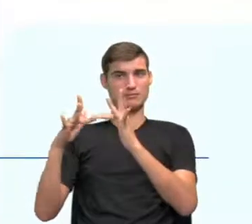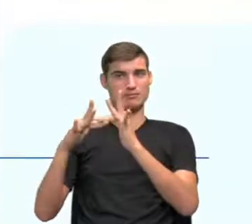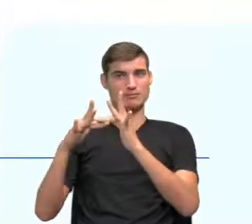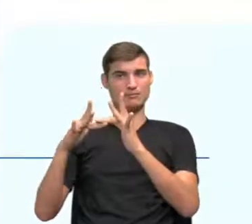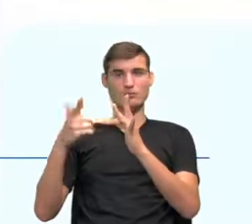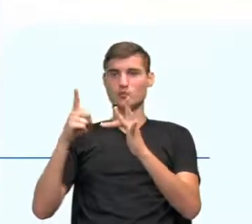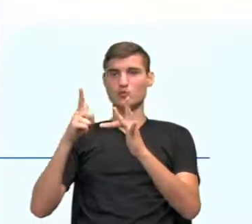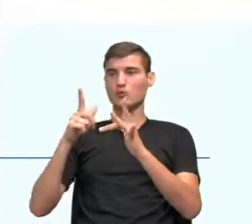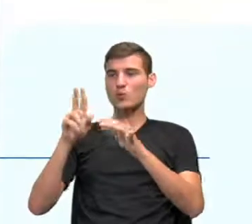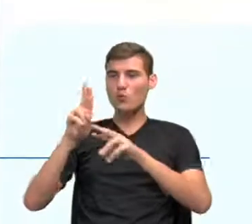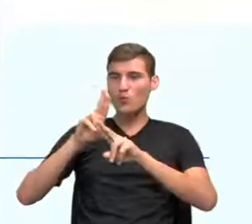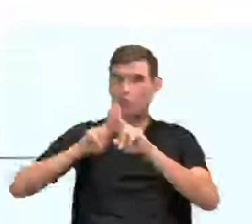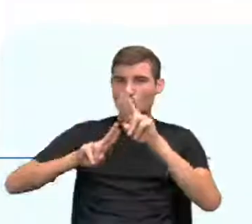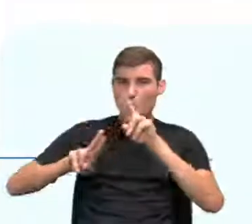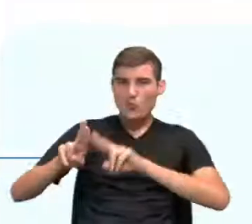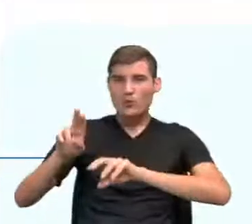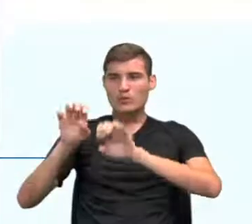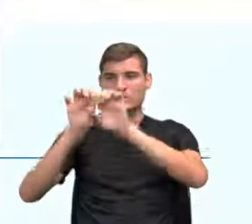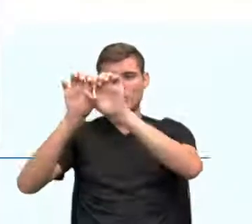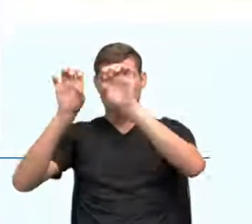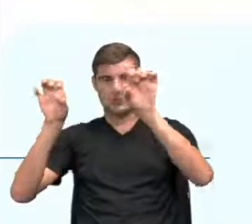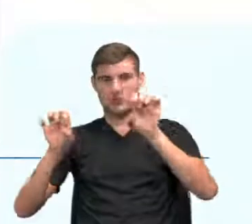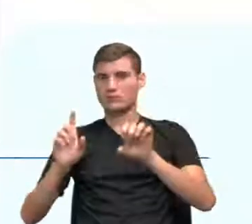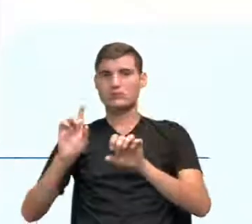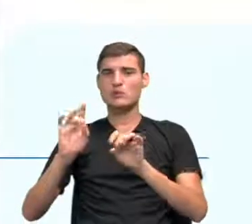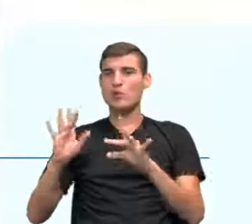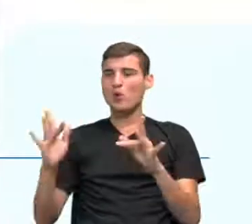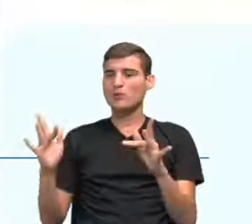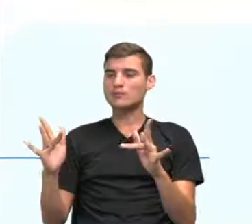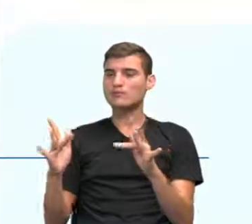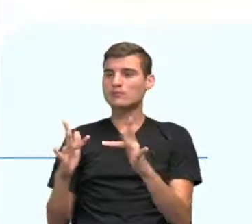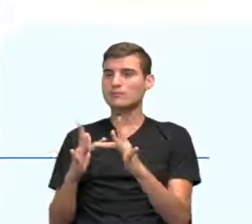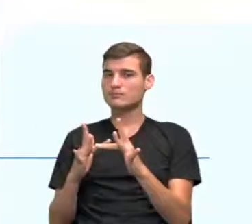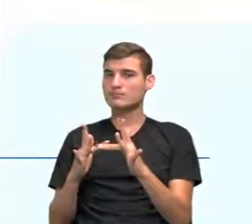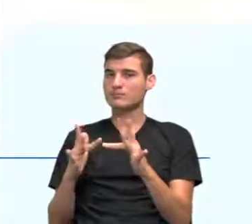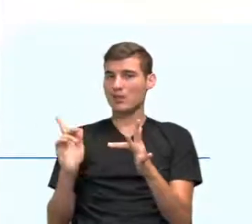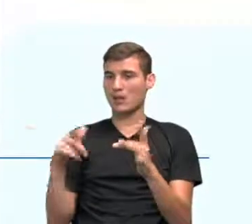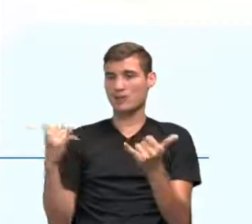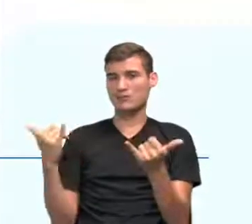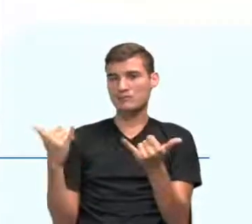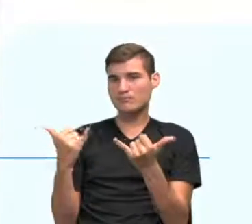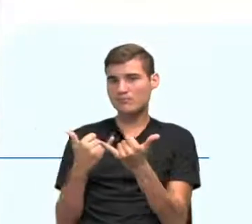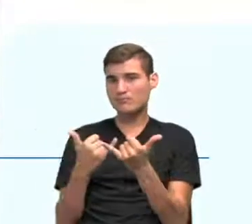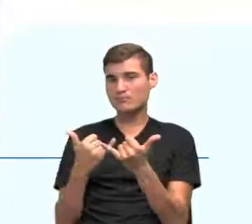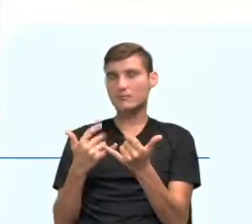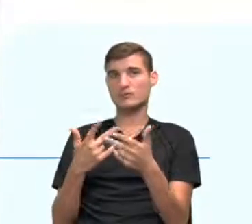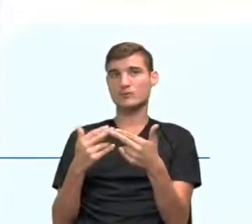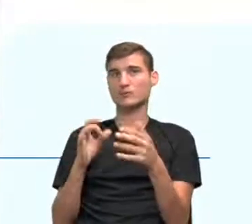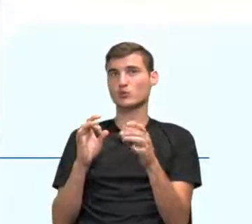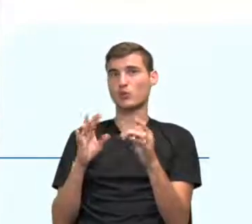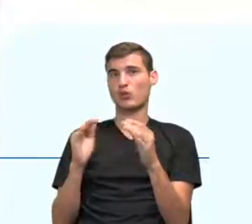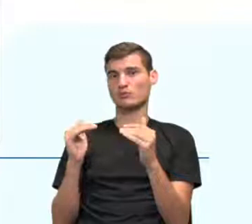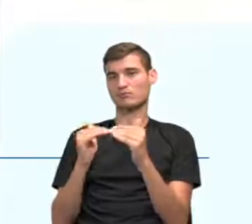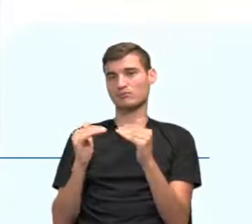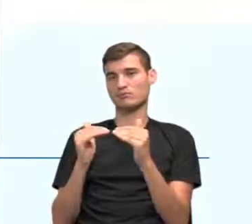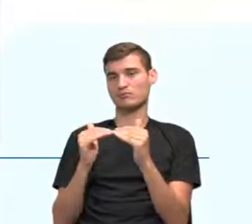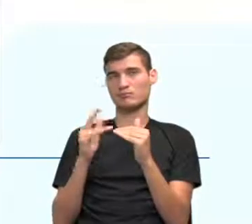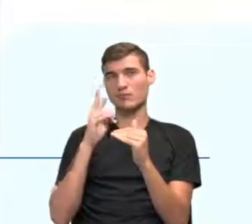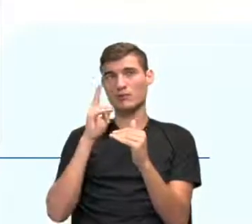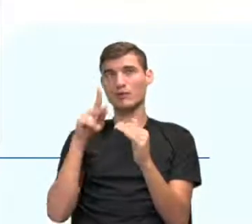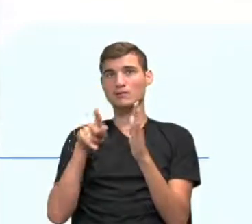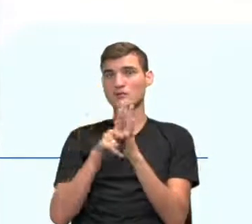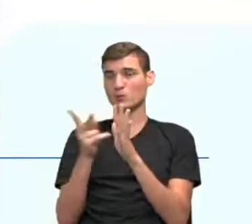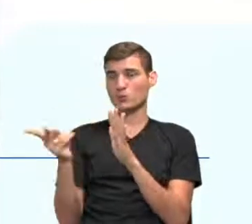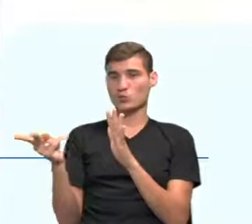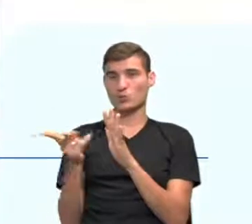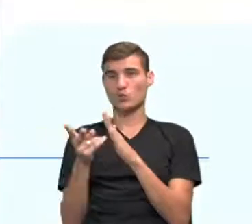uma implementação de uma rede Ethernet, não, ele só tem uma ligação, tem um cabo ali, um cabo par trançado passado entre as duas